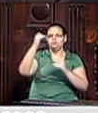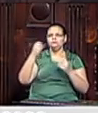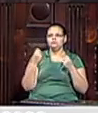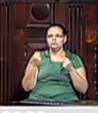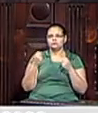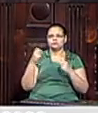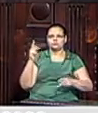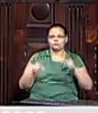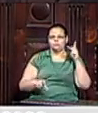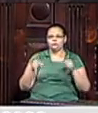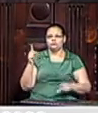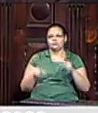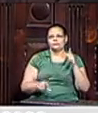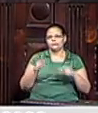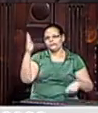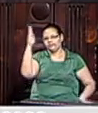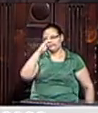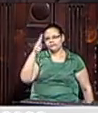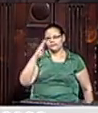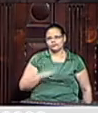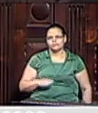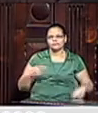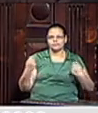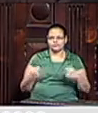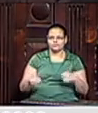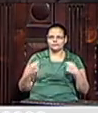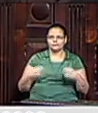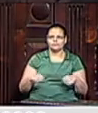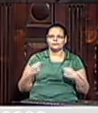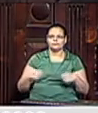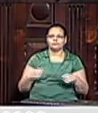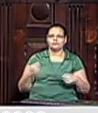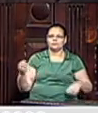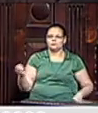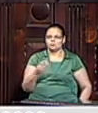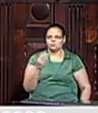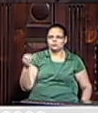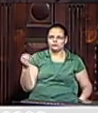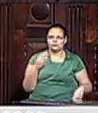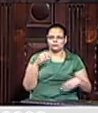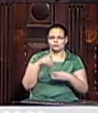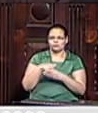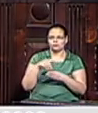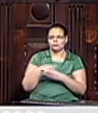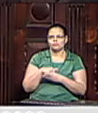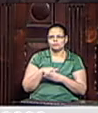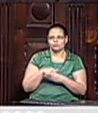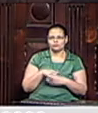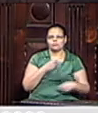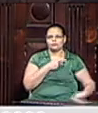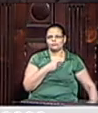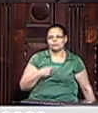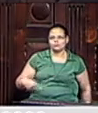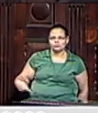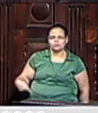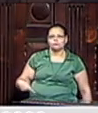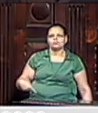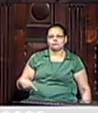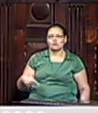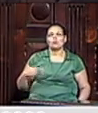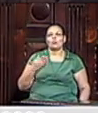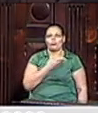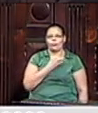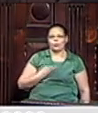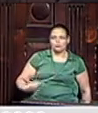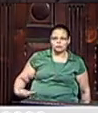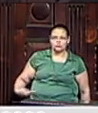popular no Brasil. É necessário novas eleições gerais para presidente, para